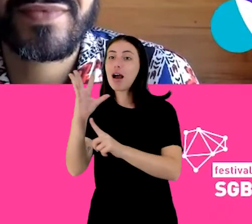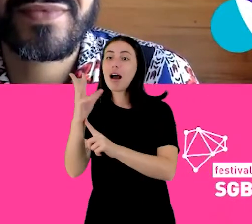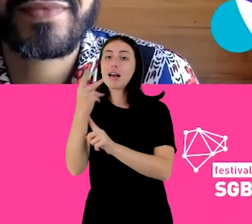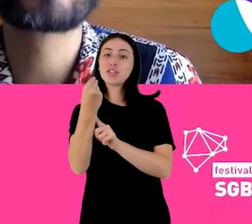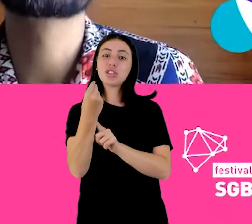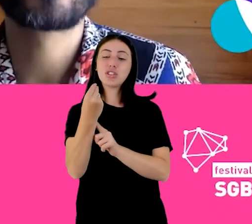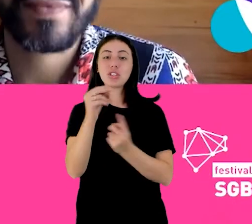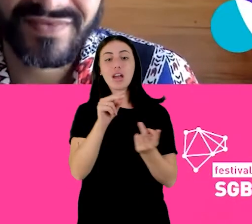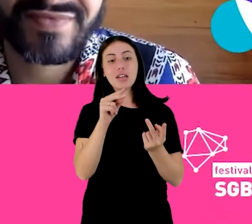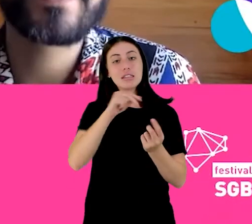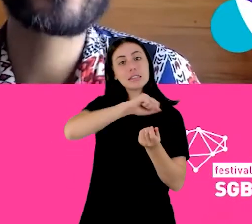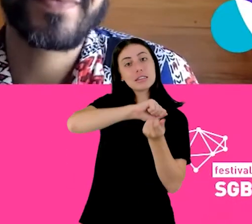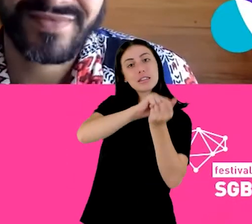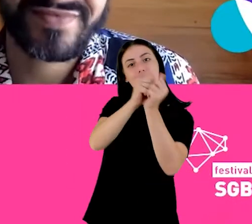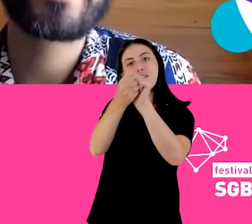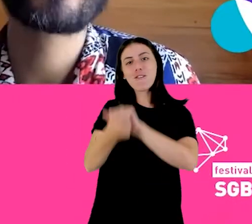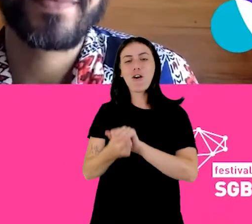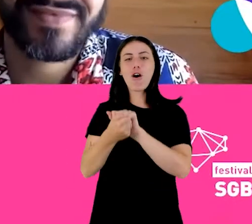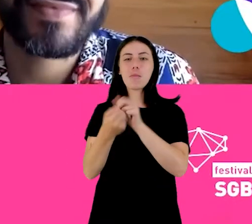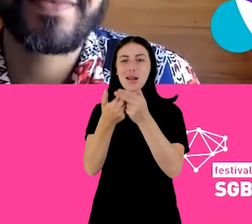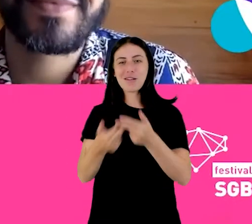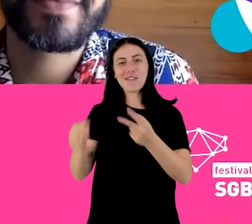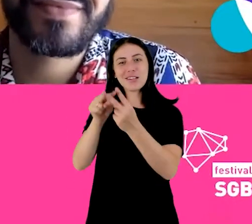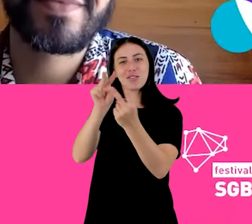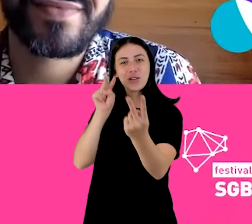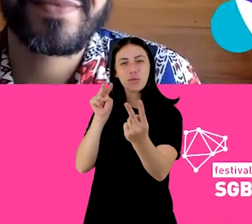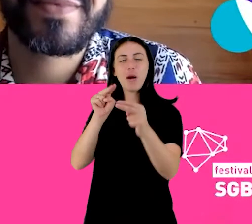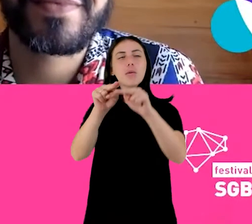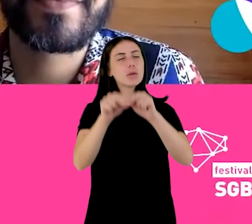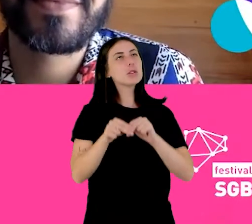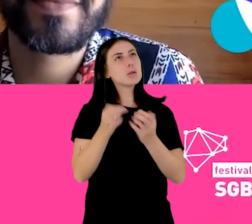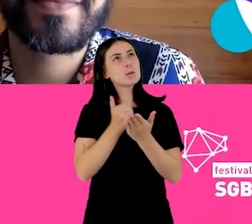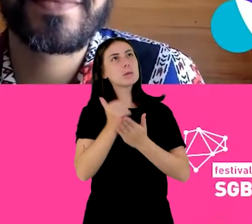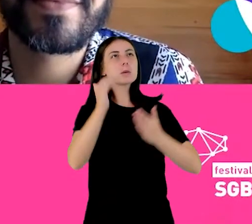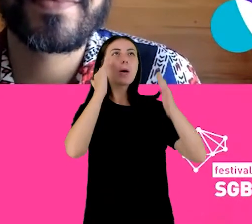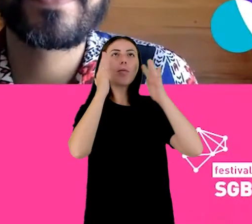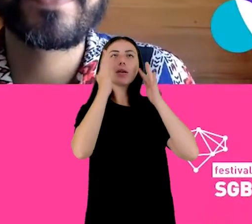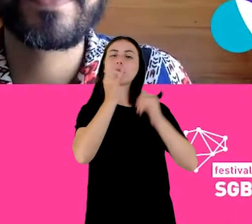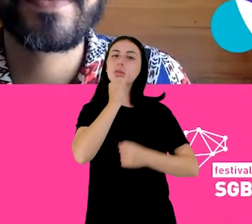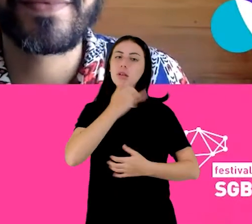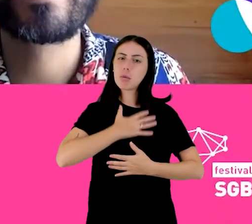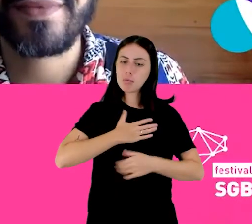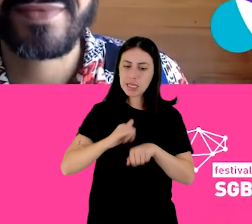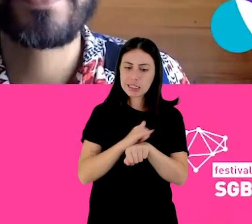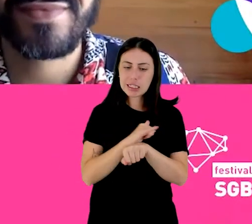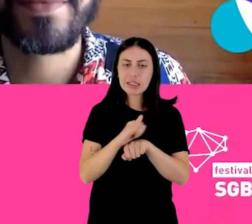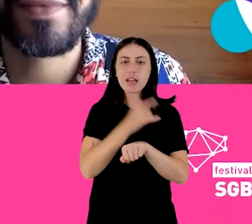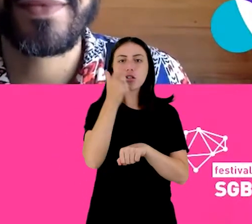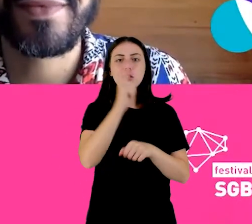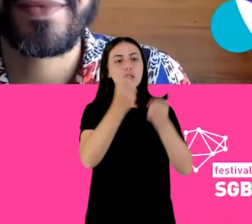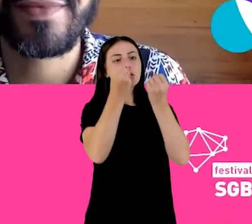migrar para o online e precisou dialogar com essa linguagem audiovisual, e que também estão entendendo a potência de você